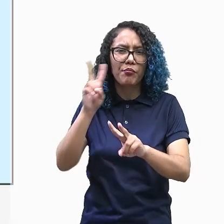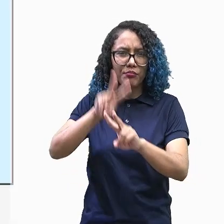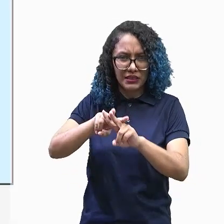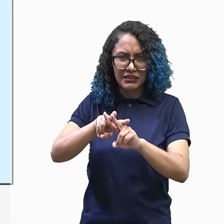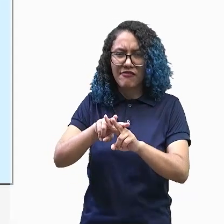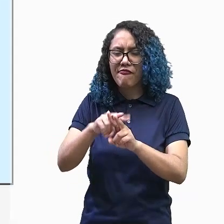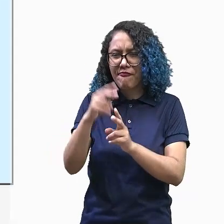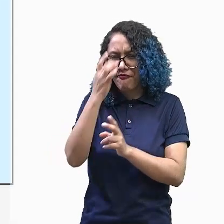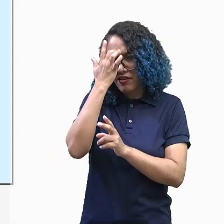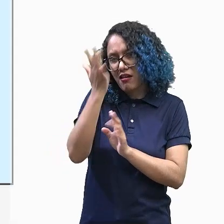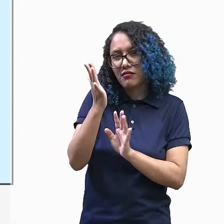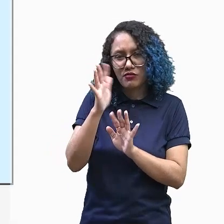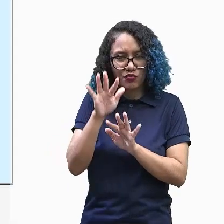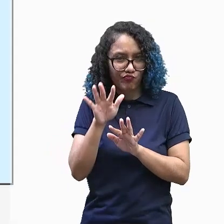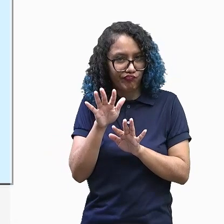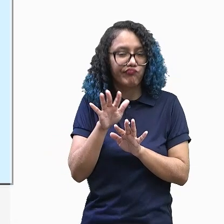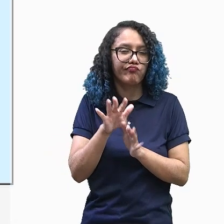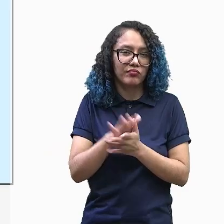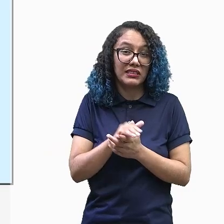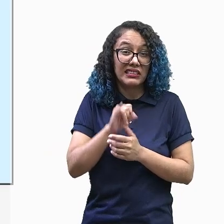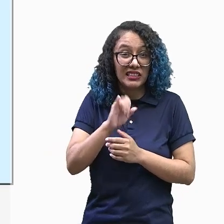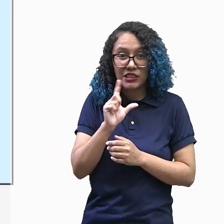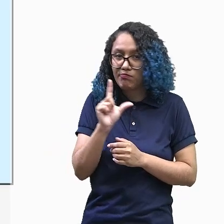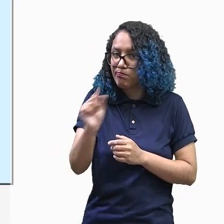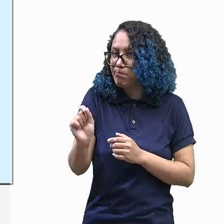mais fácil, digamos assim, né, se ele não fugir.